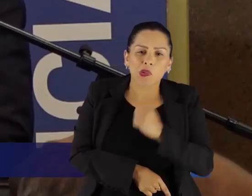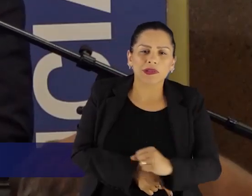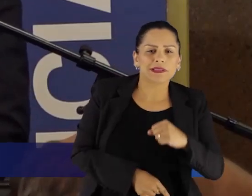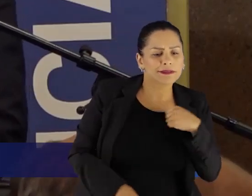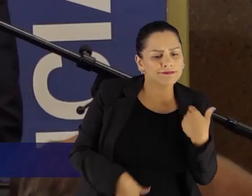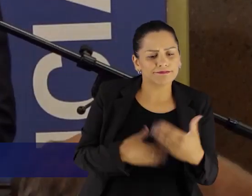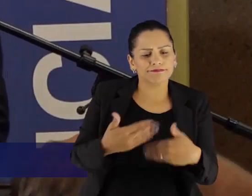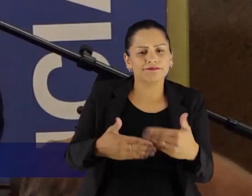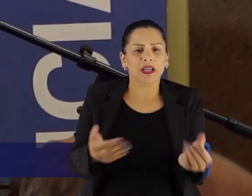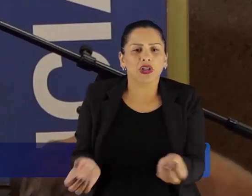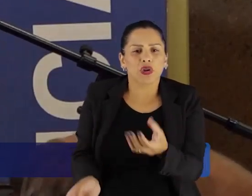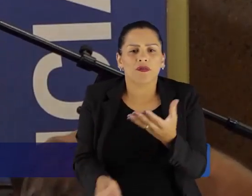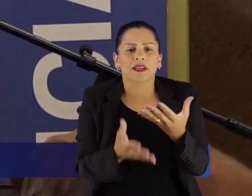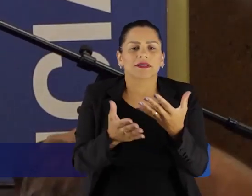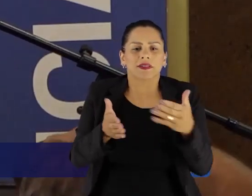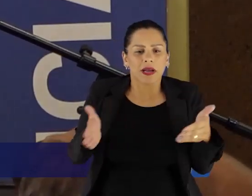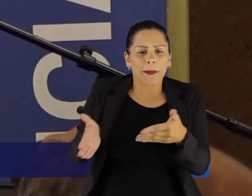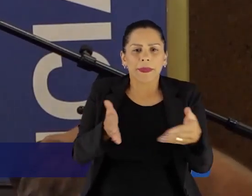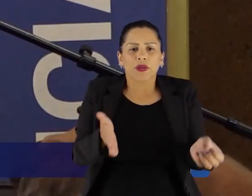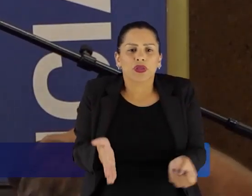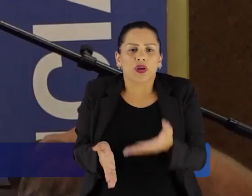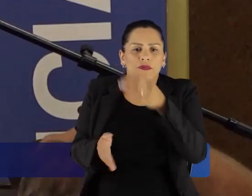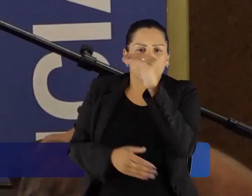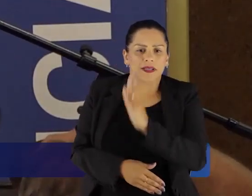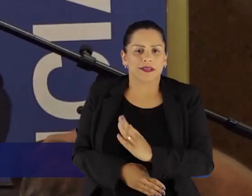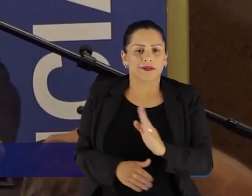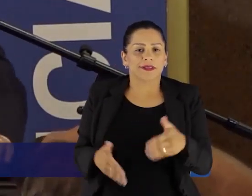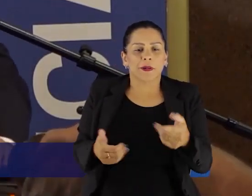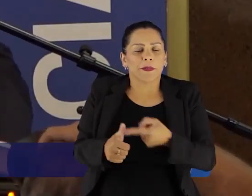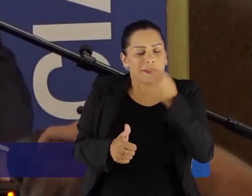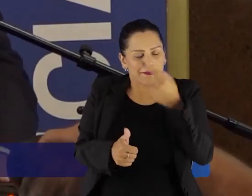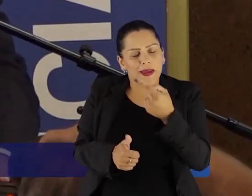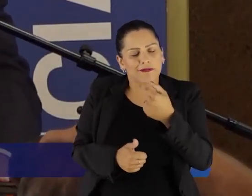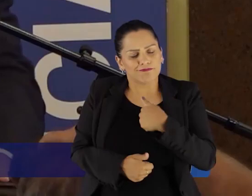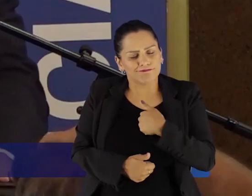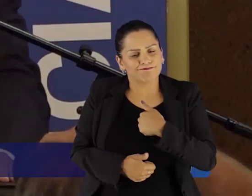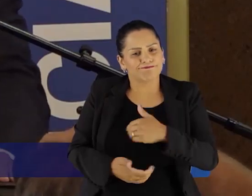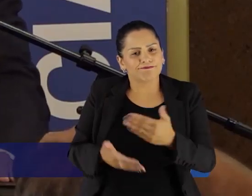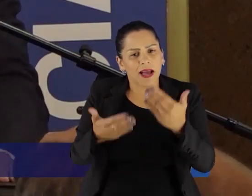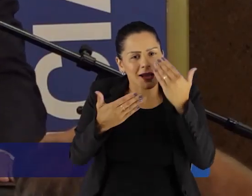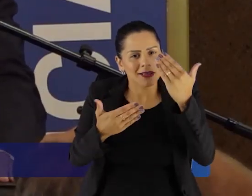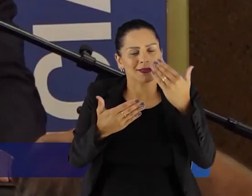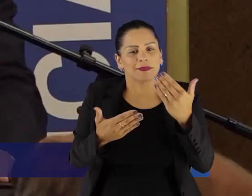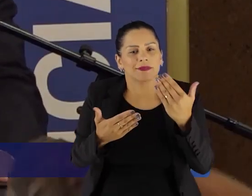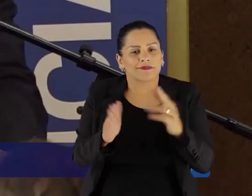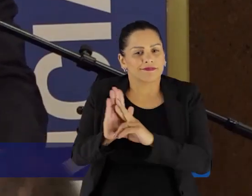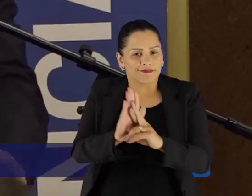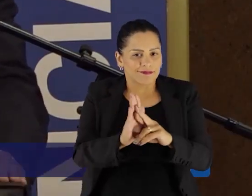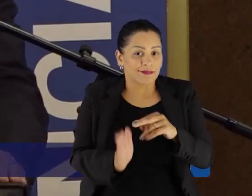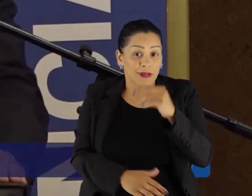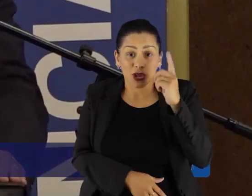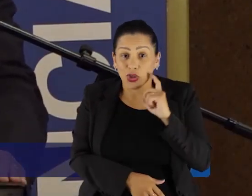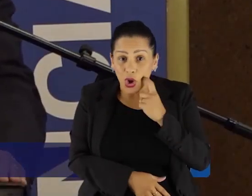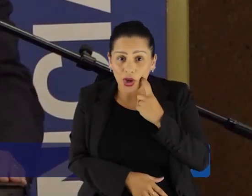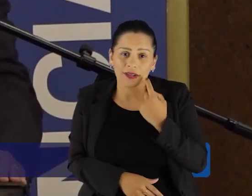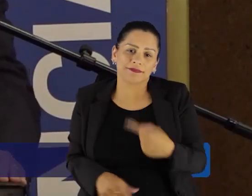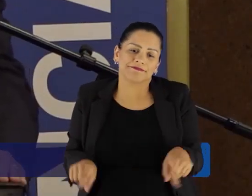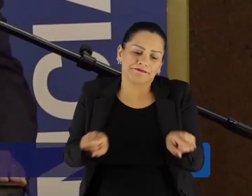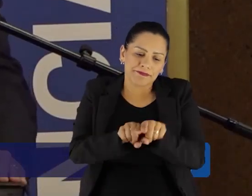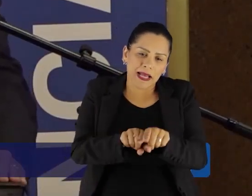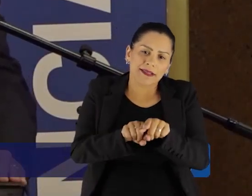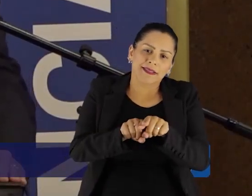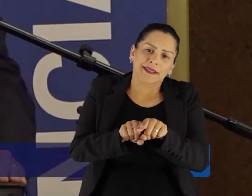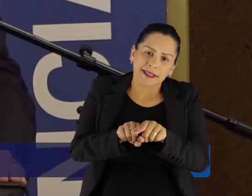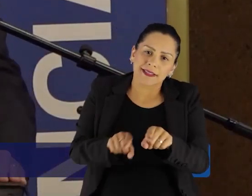portanto a minha primeira palavra é de agradecimento e meu nome nome do governador João Dória dessa parceria e desse